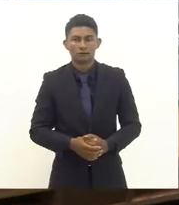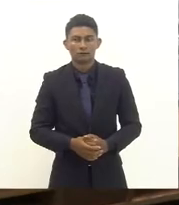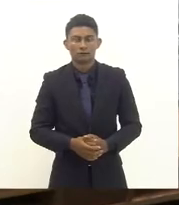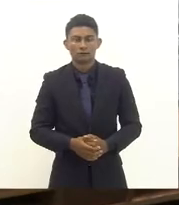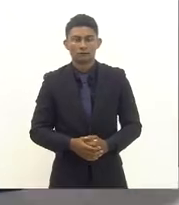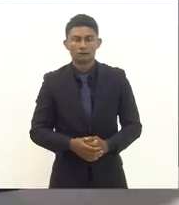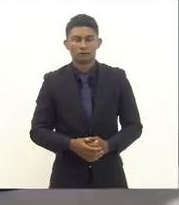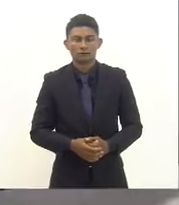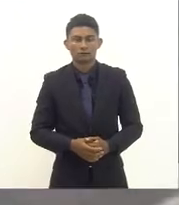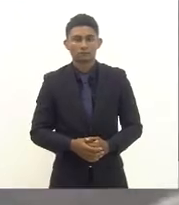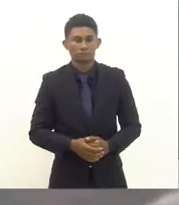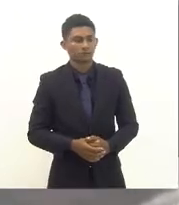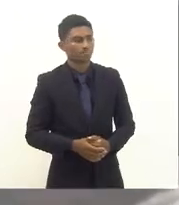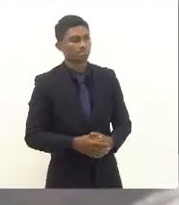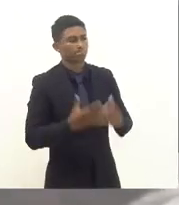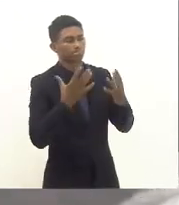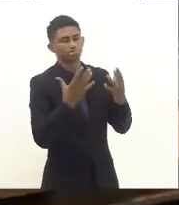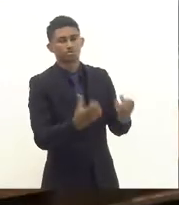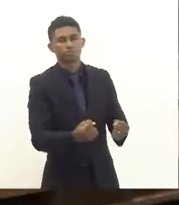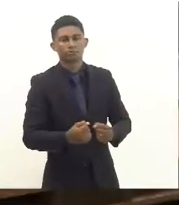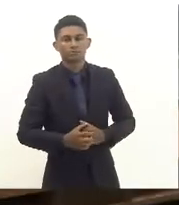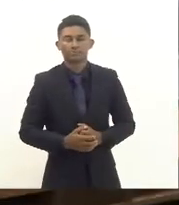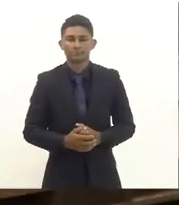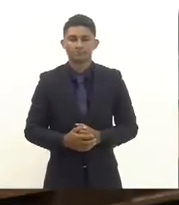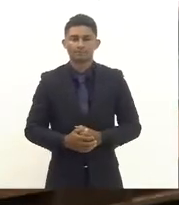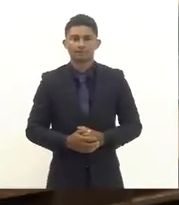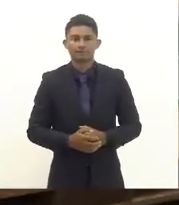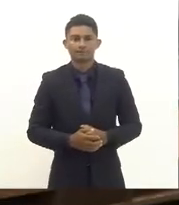a parada é